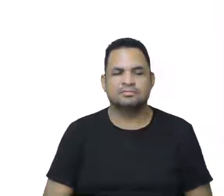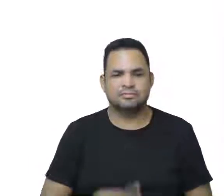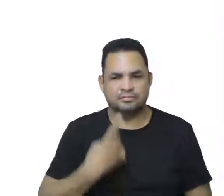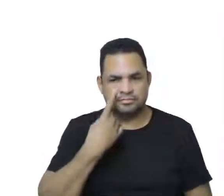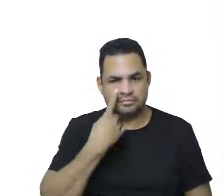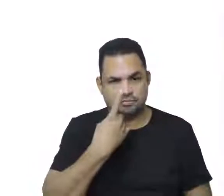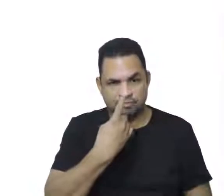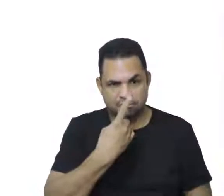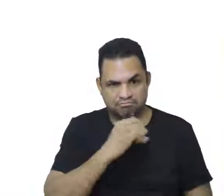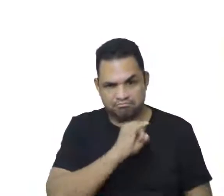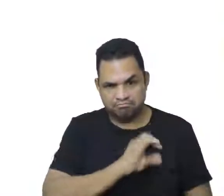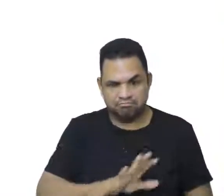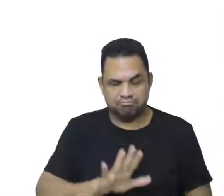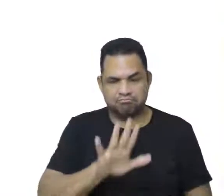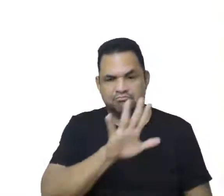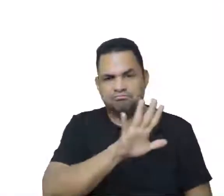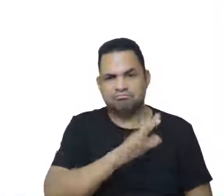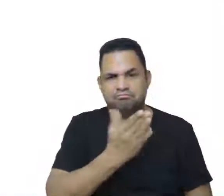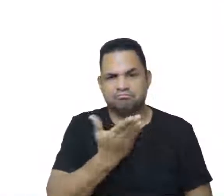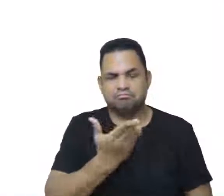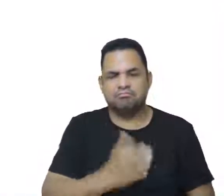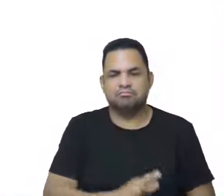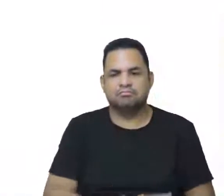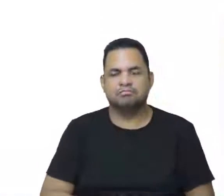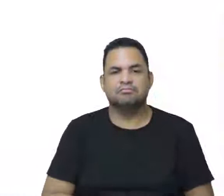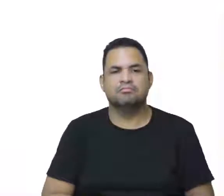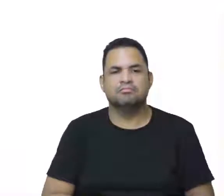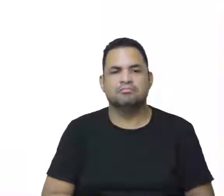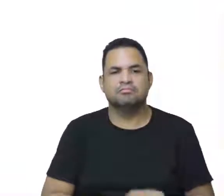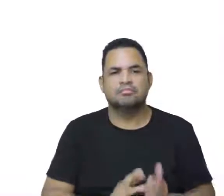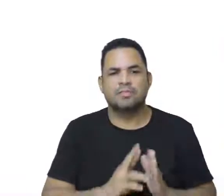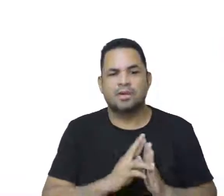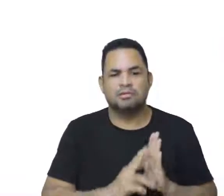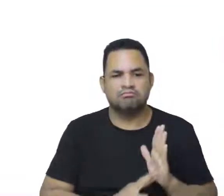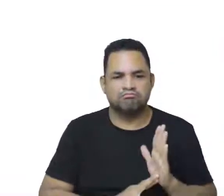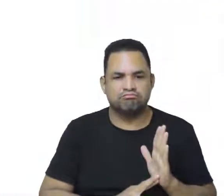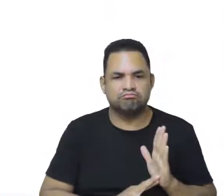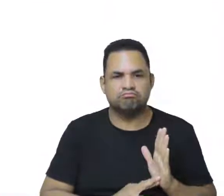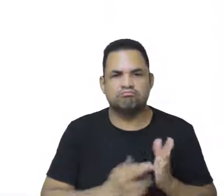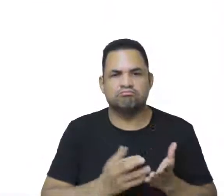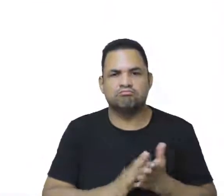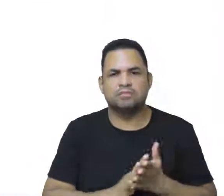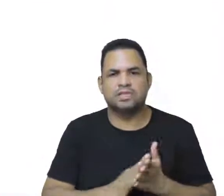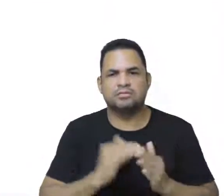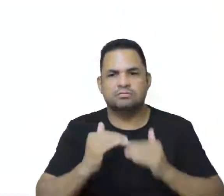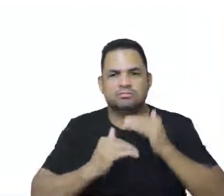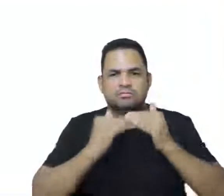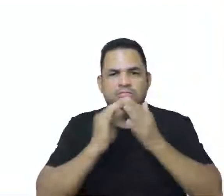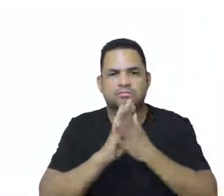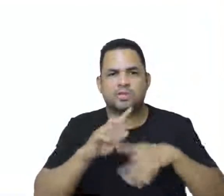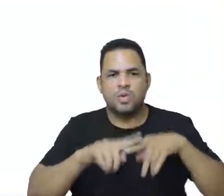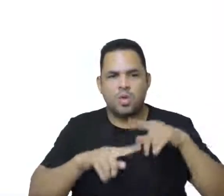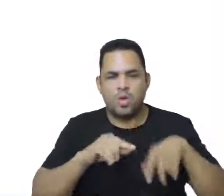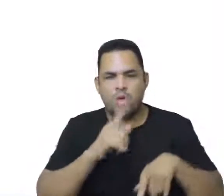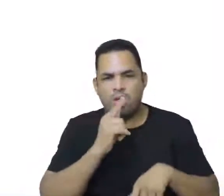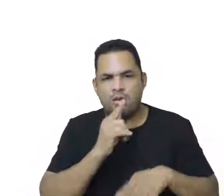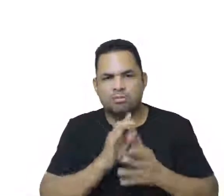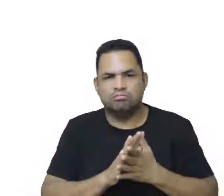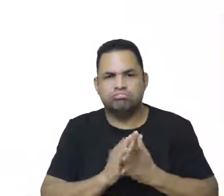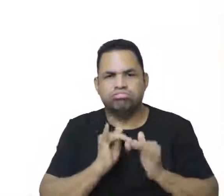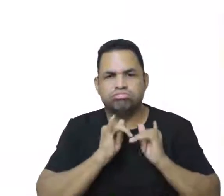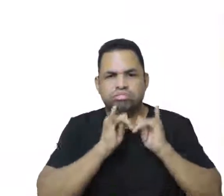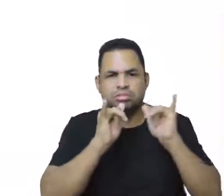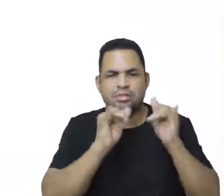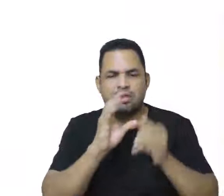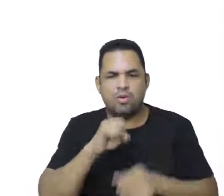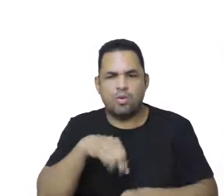Vejam esta imagem, ó. Relatório sobre o desenvolvimento do recurso hídrico, publicado na ONU, 2012,